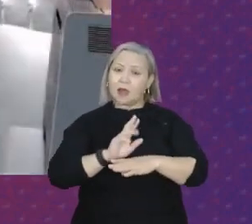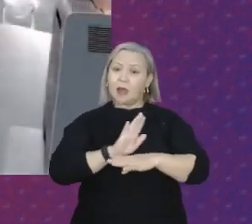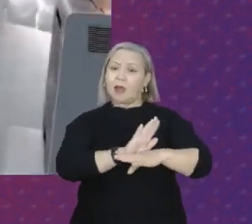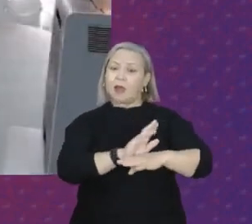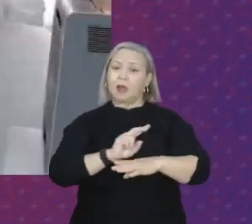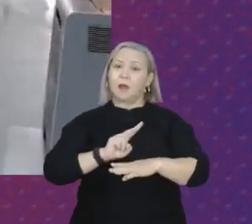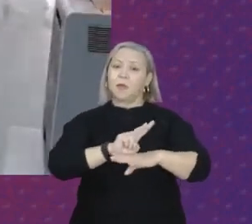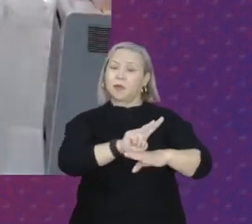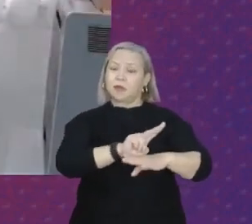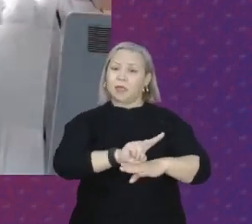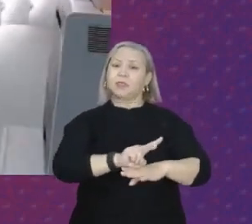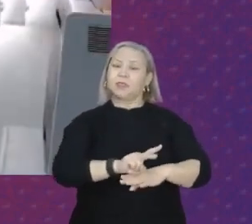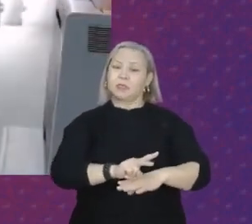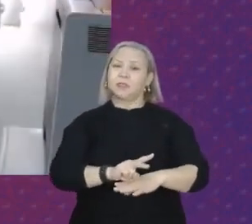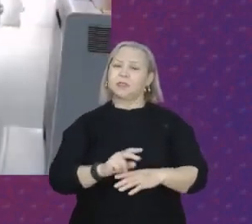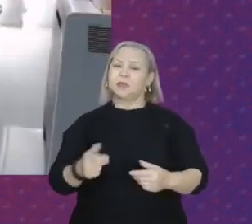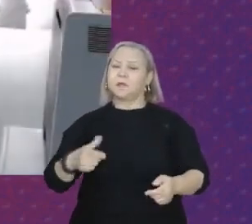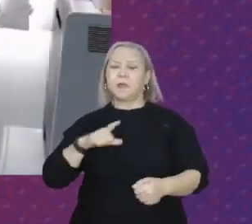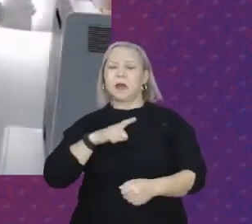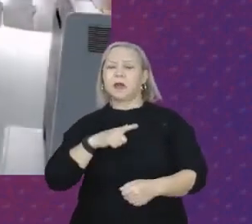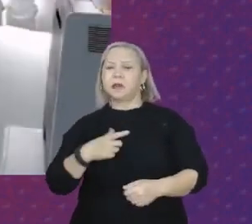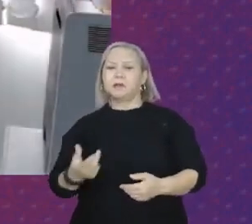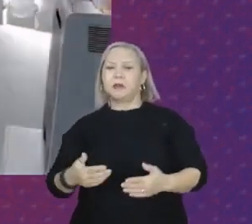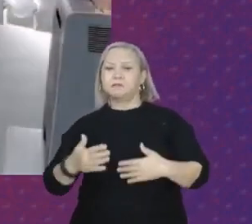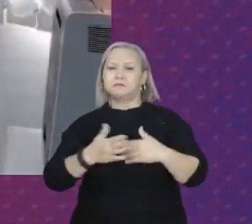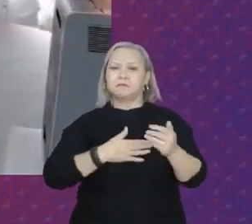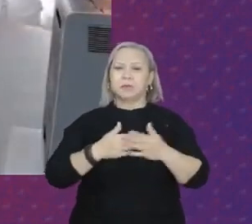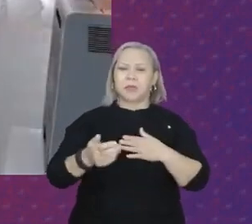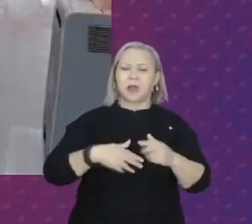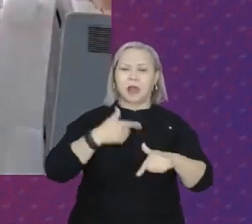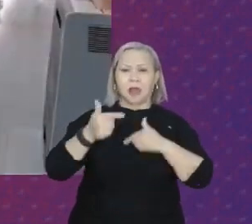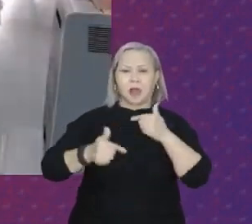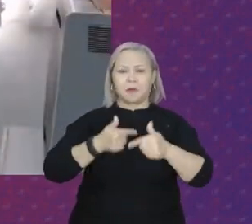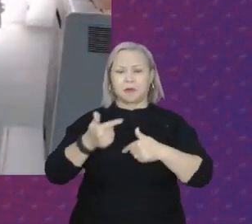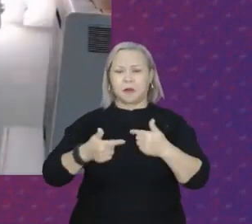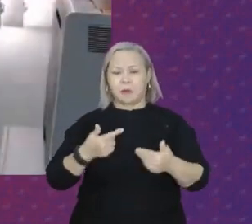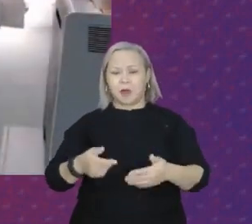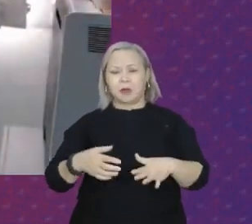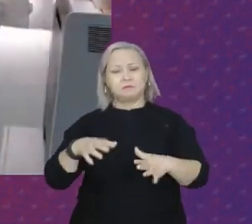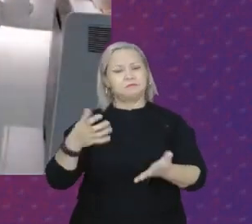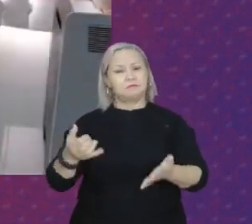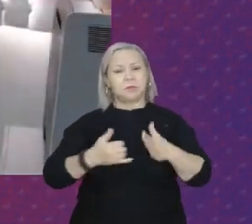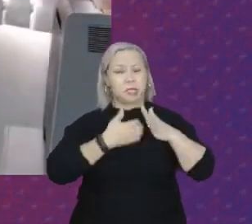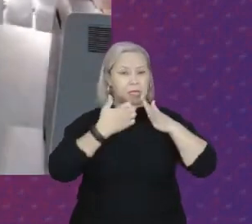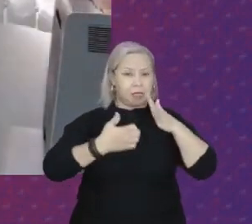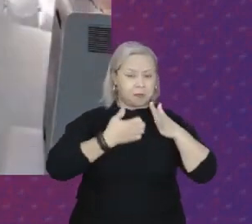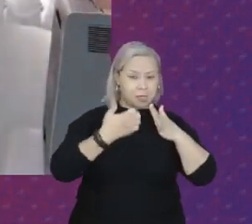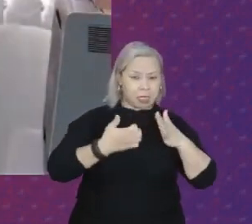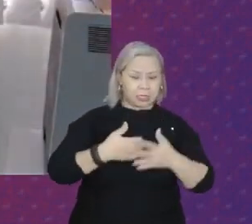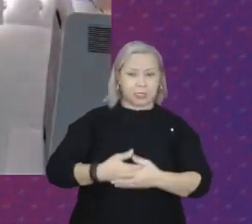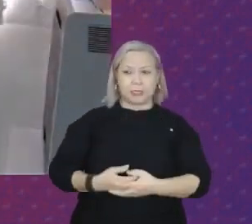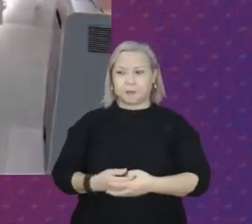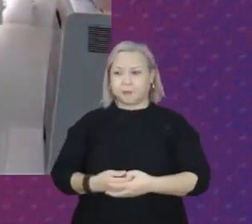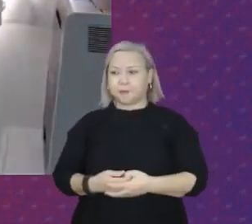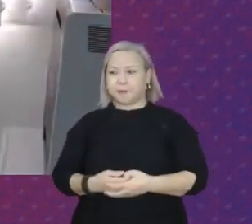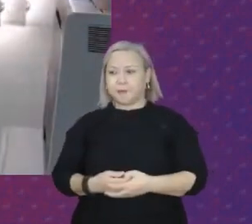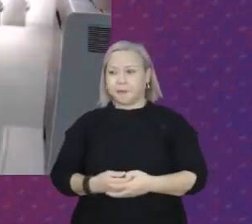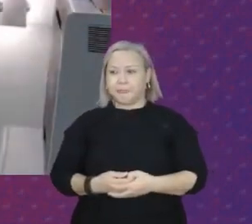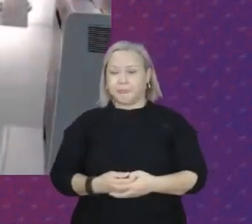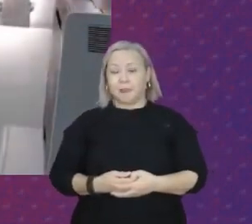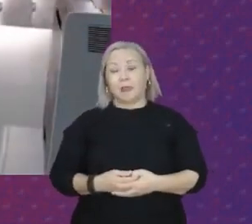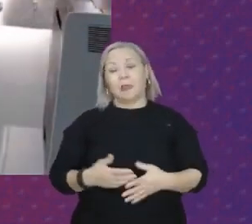para a assunção de cargos estratégicos, por exemplo, em diferentes organizações, mas,